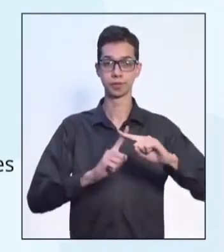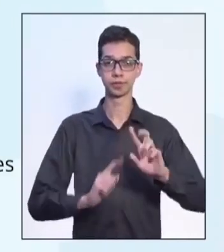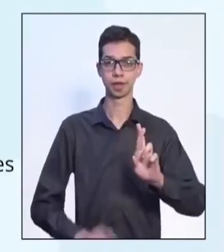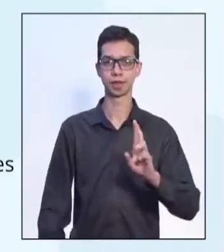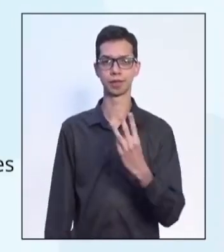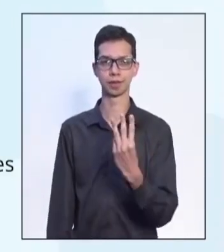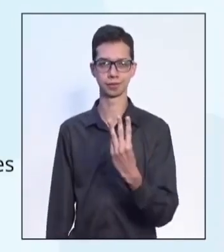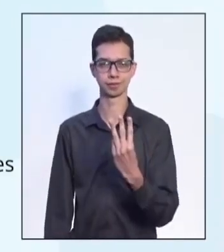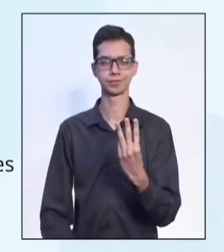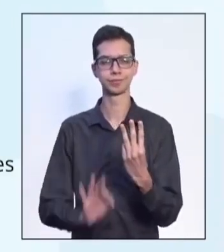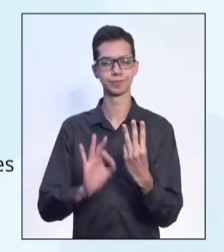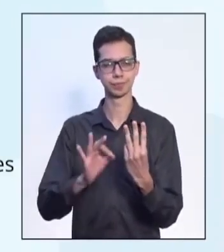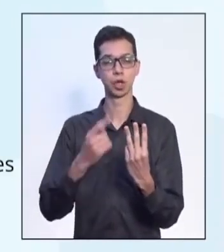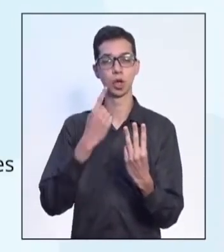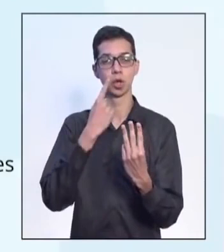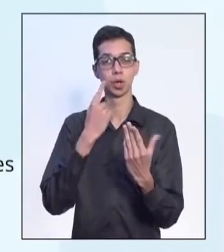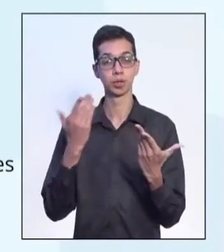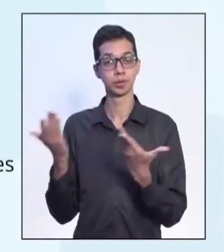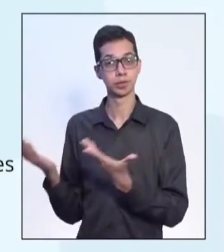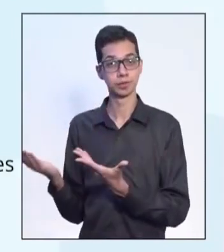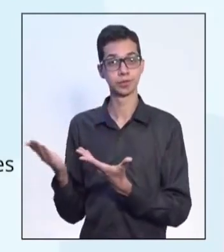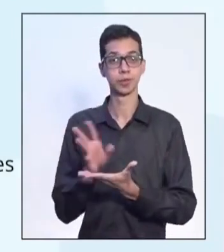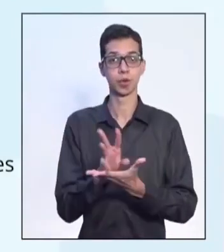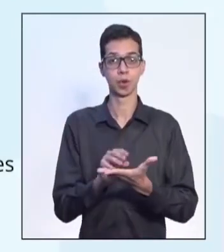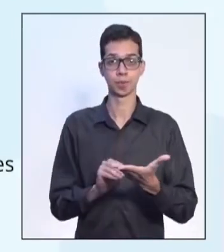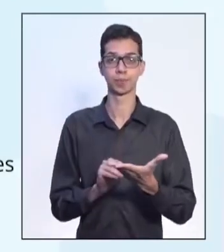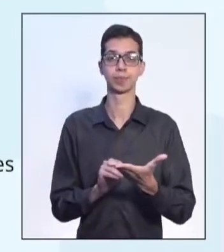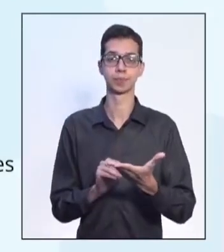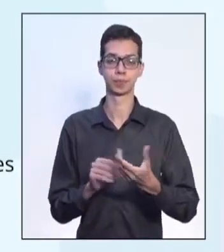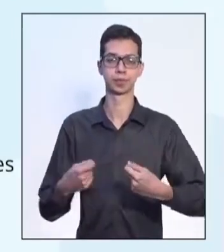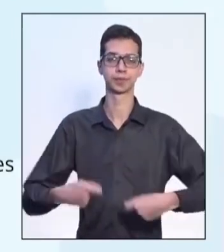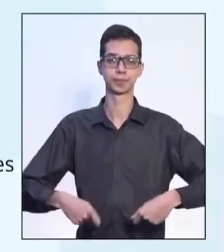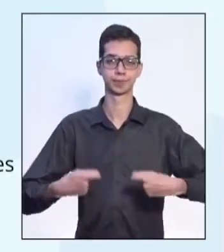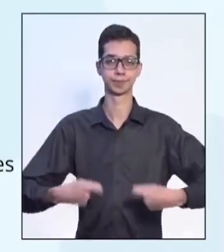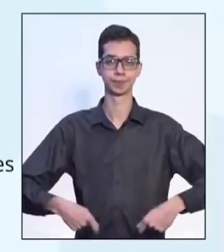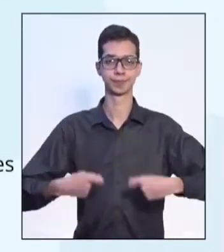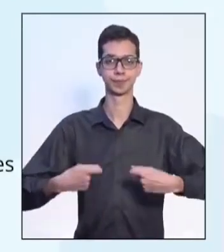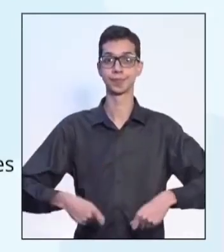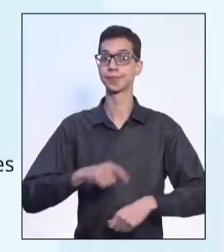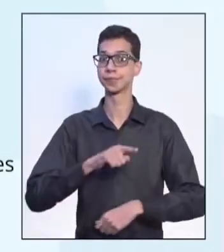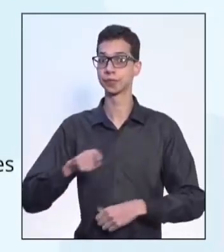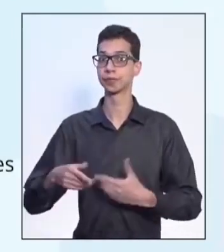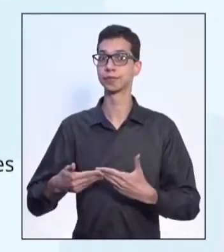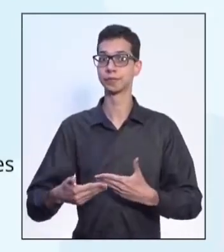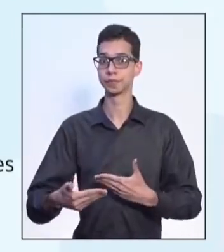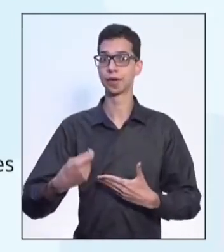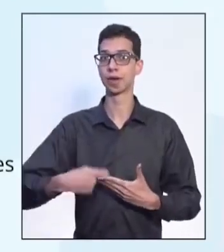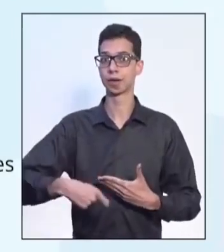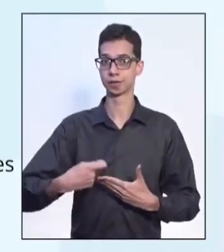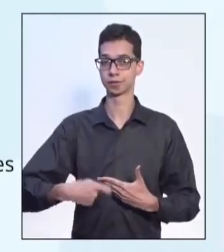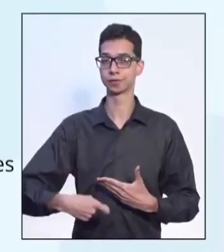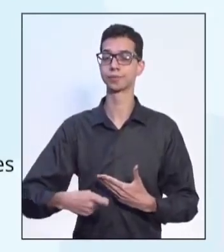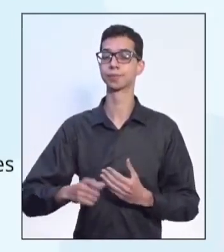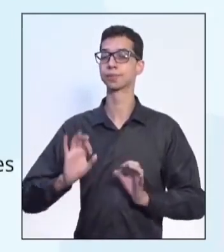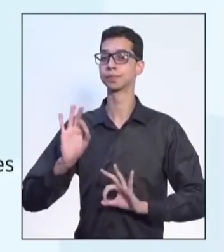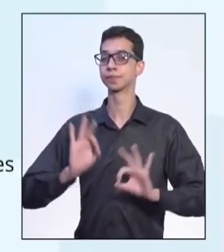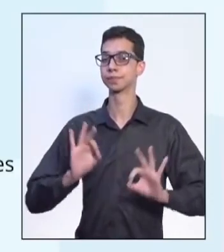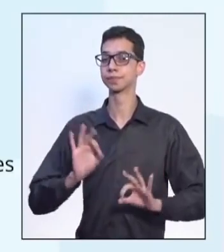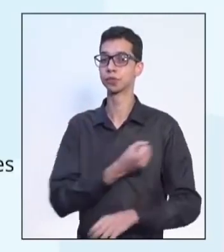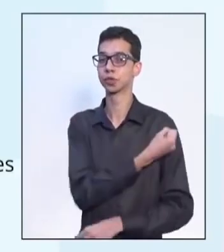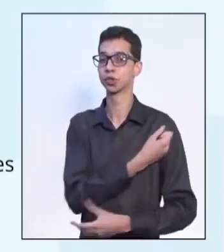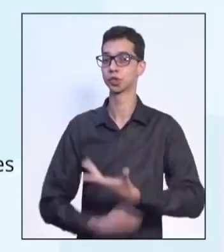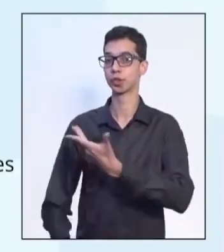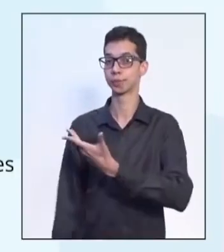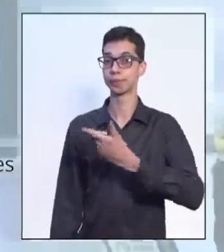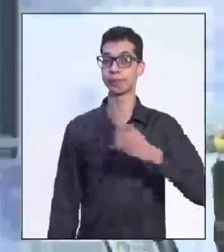bem, pessoal, dá um print nessa tela, porque vocês vão precisar dessas continhas. Vão